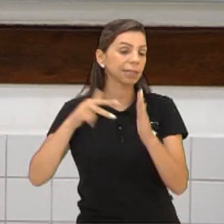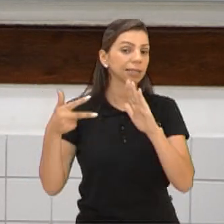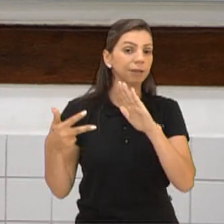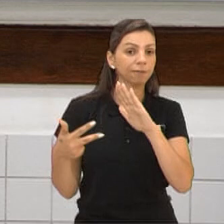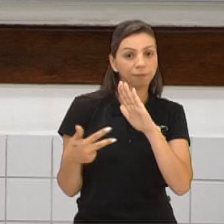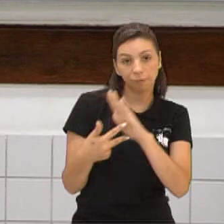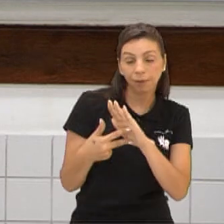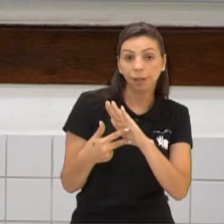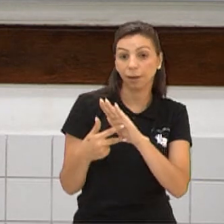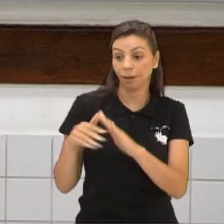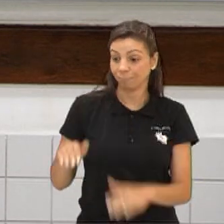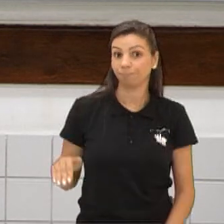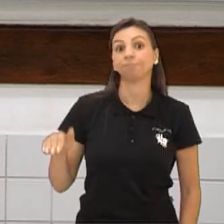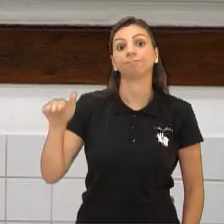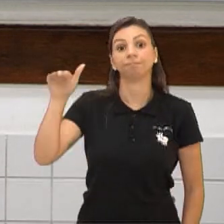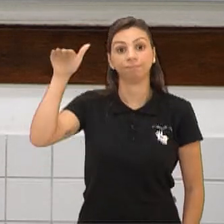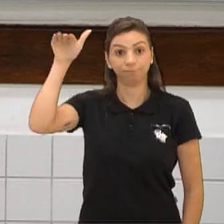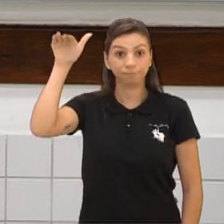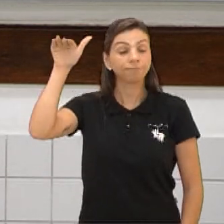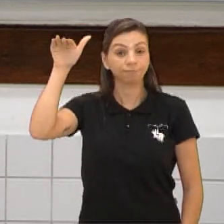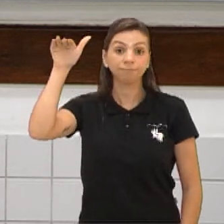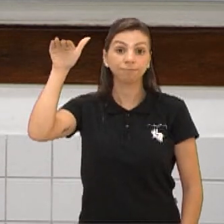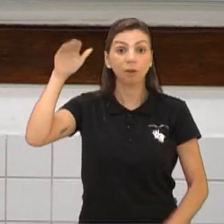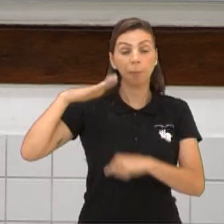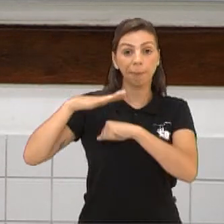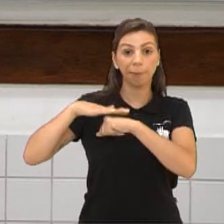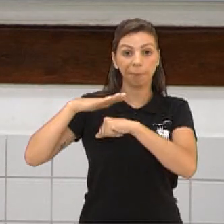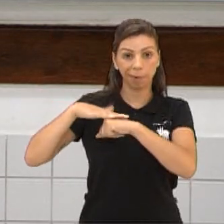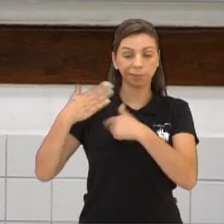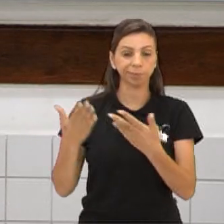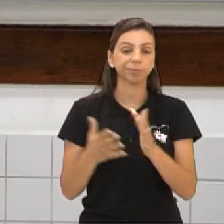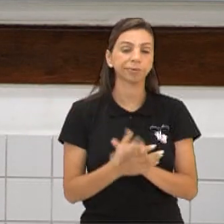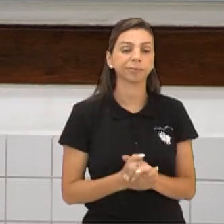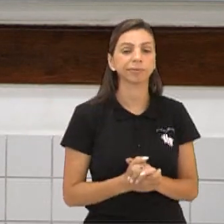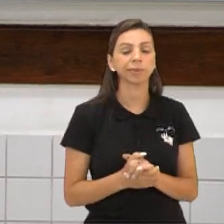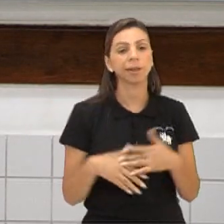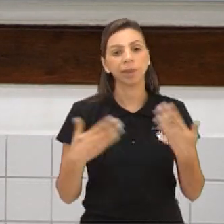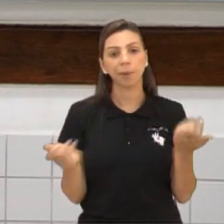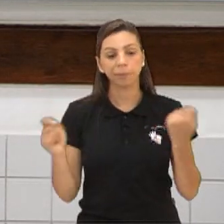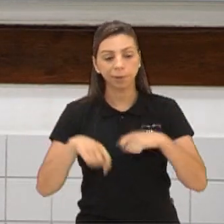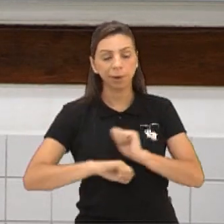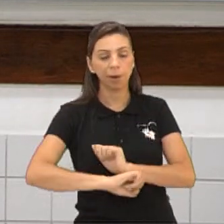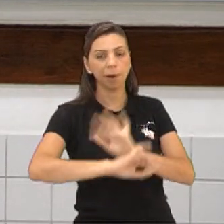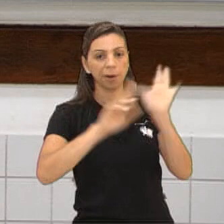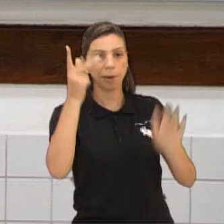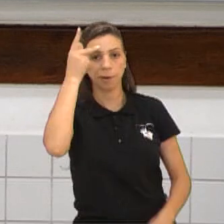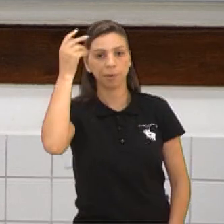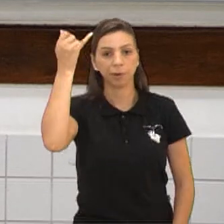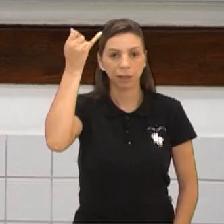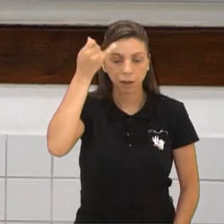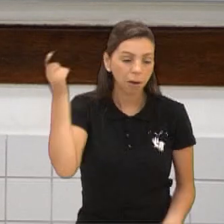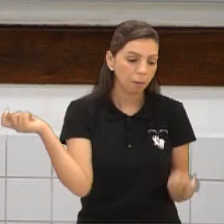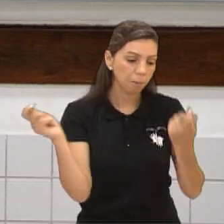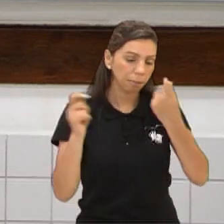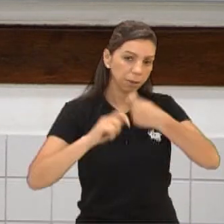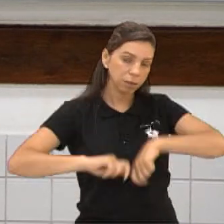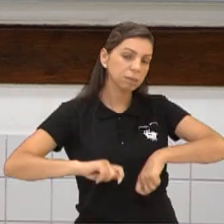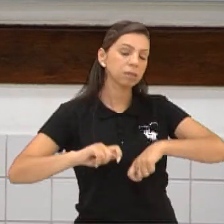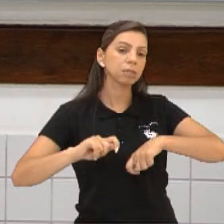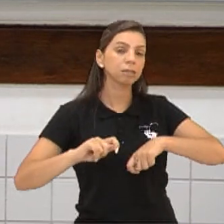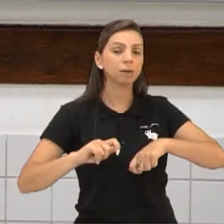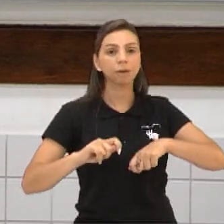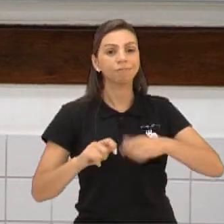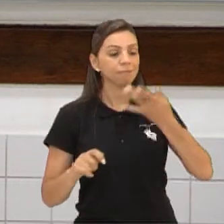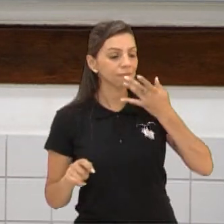estar na maturidade. Então, necessariamente, para que eu tenha esclarecimento ao ver do Kant, eu preciso sair da minoridade, que